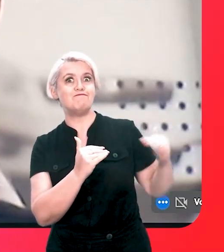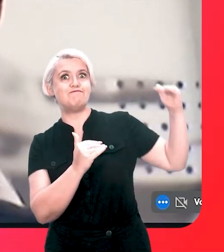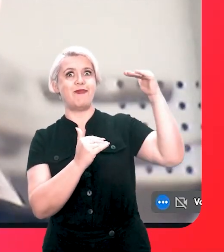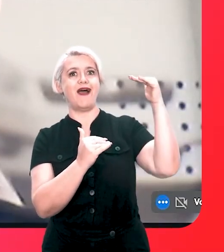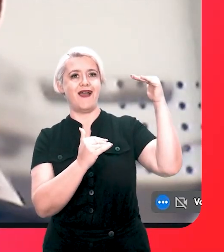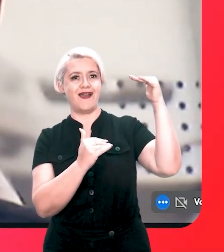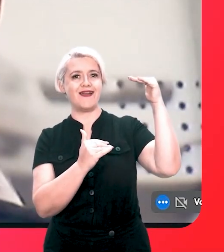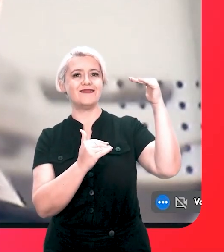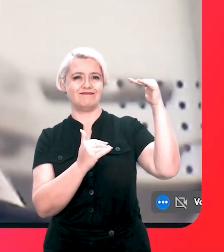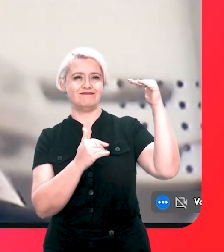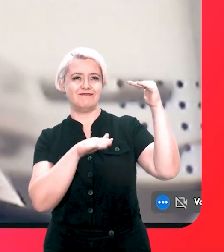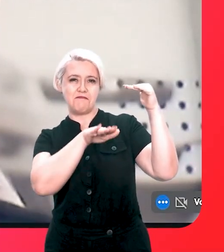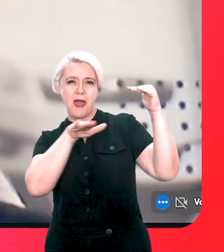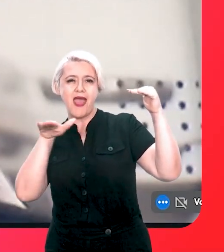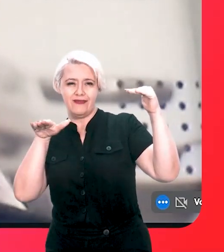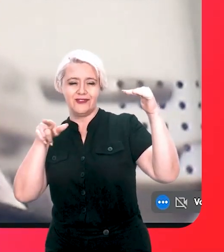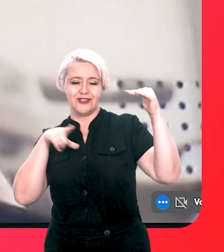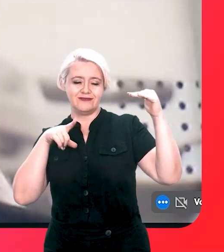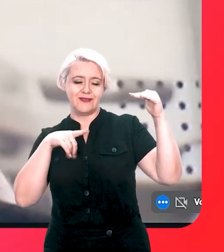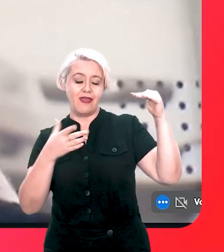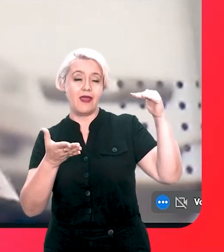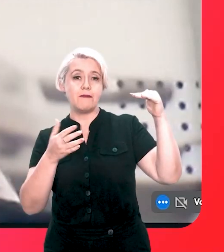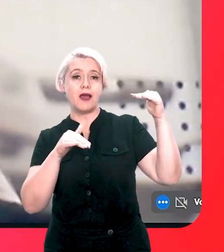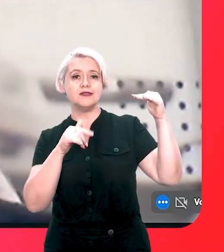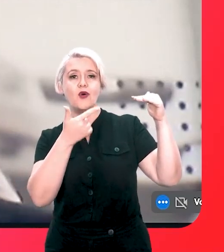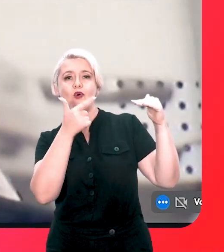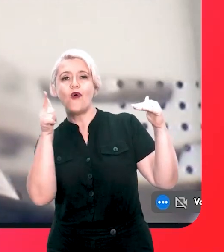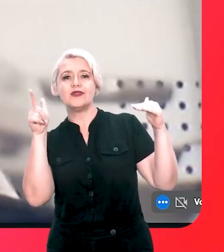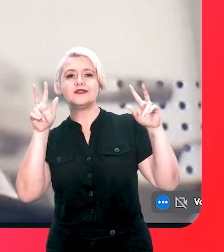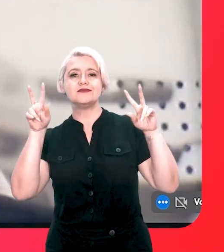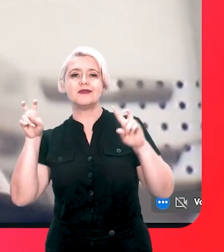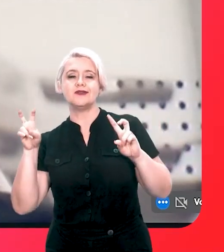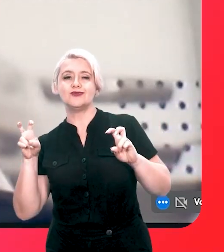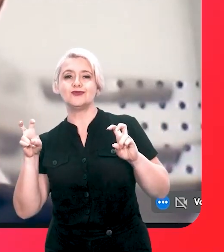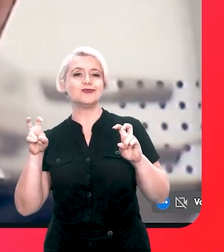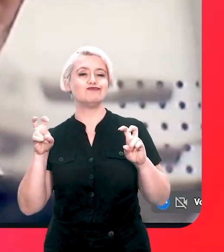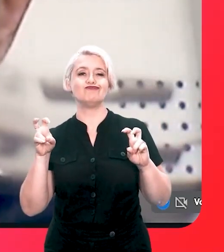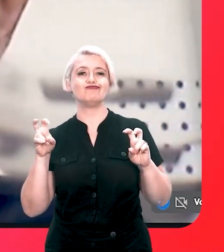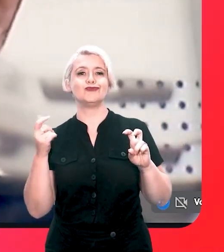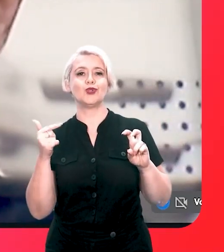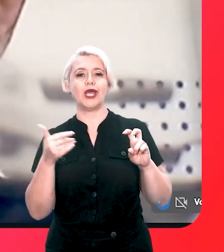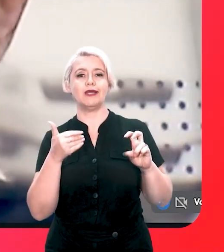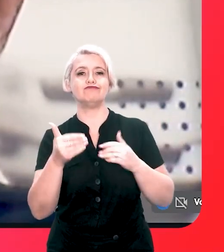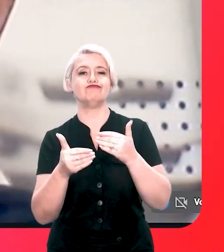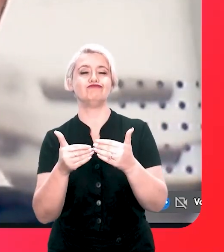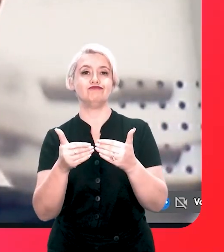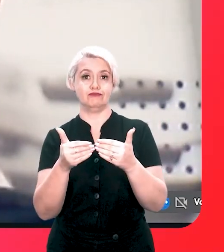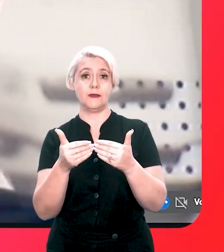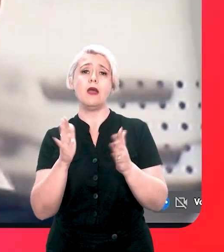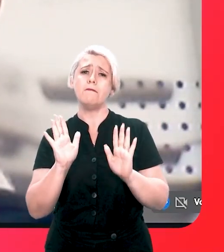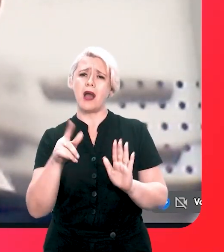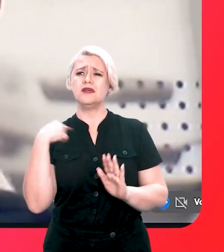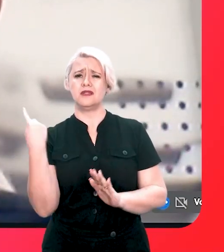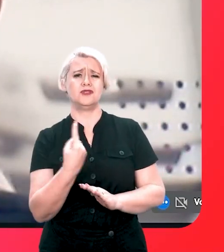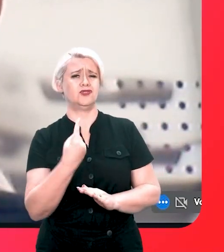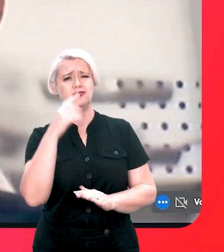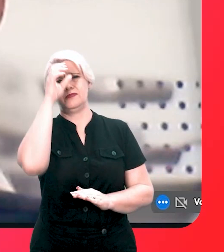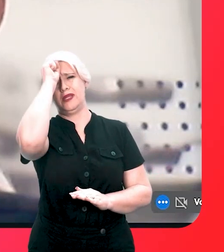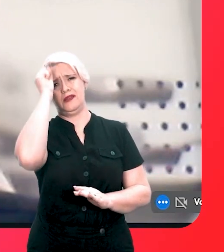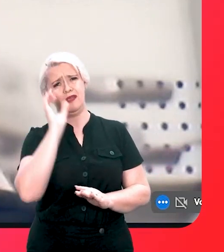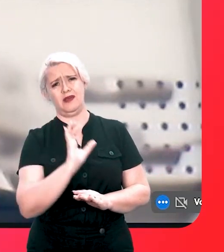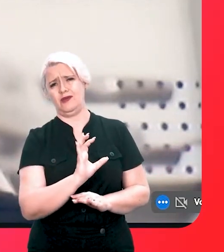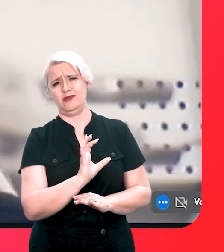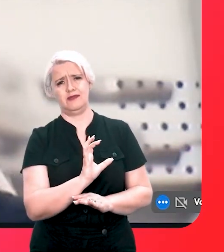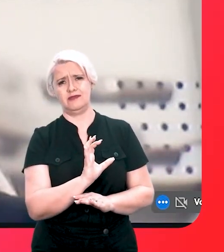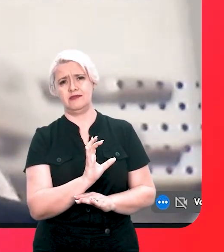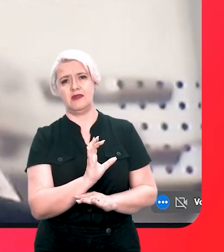da média, claramente, né? Para outras, não. E a gente aprendeu o seguinte, assim,